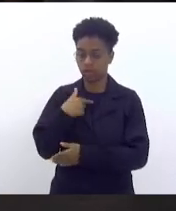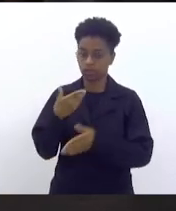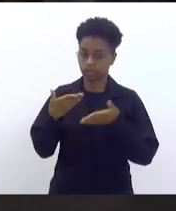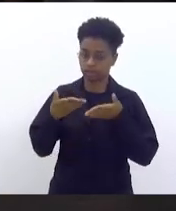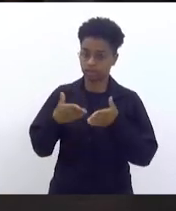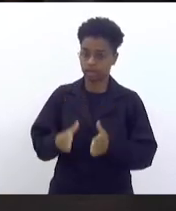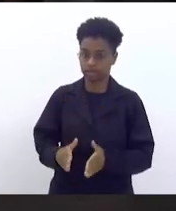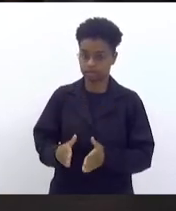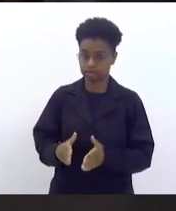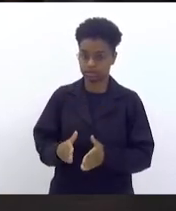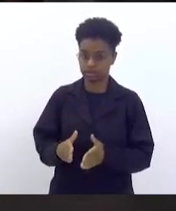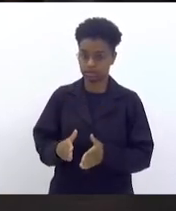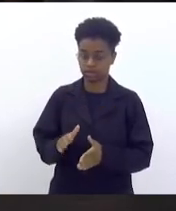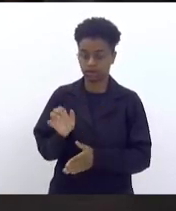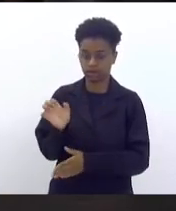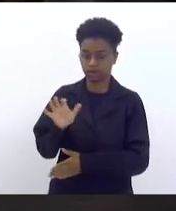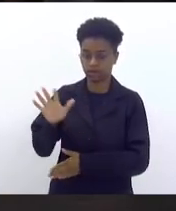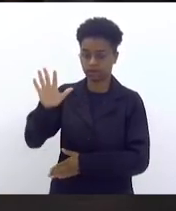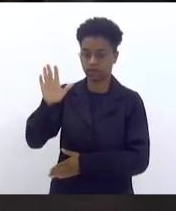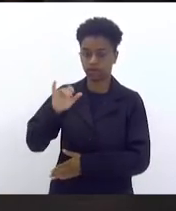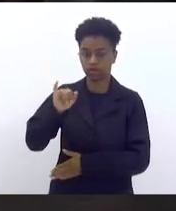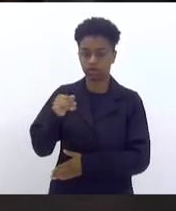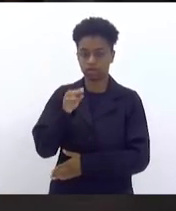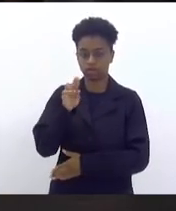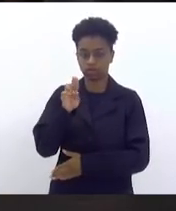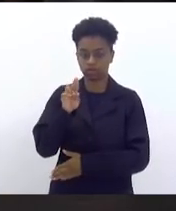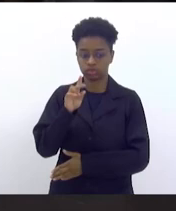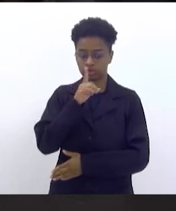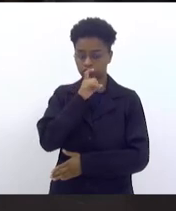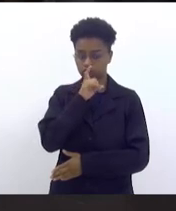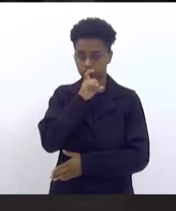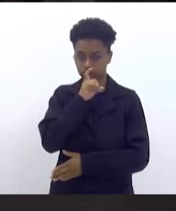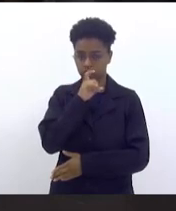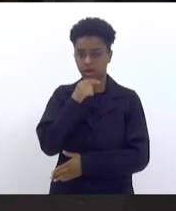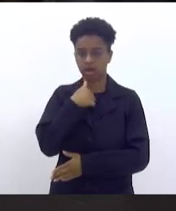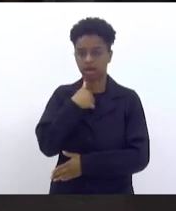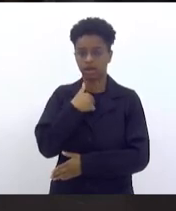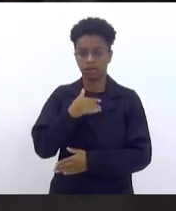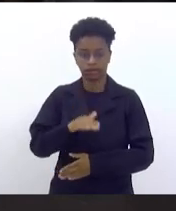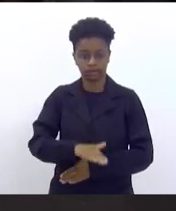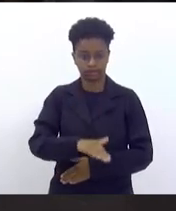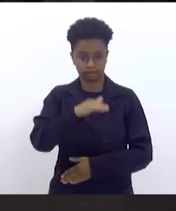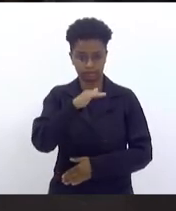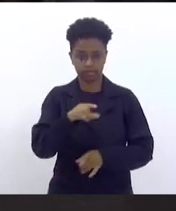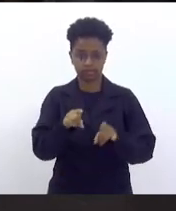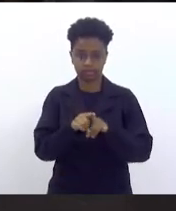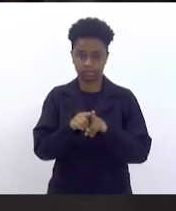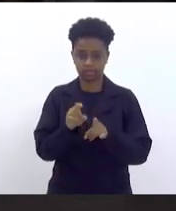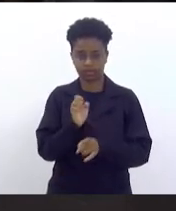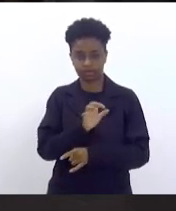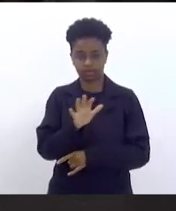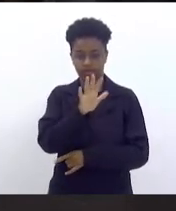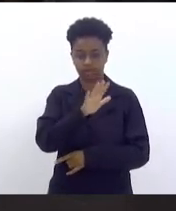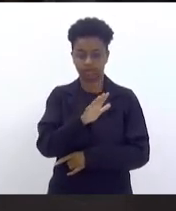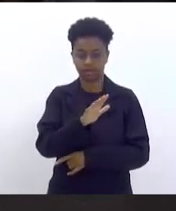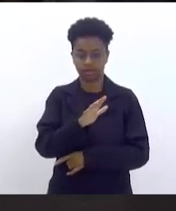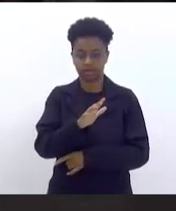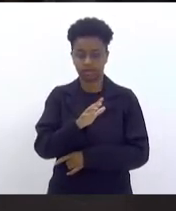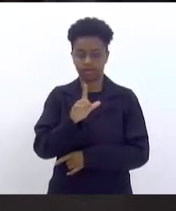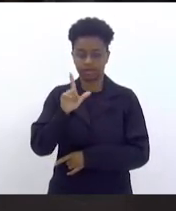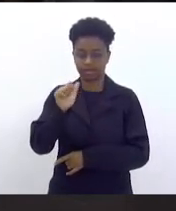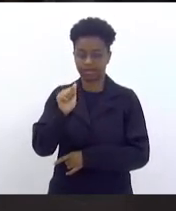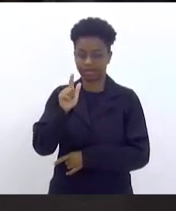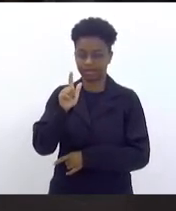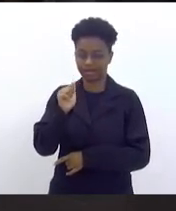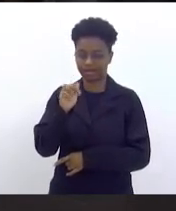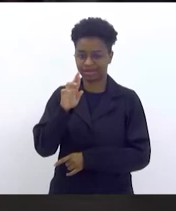no Morro do Juramento e fui criado no Morro da lagartixa você entende então